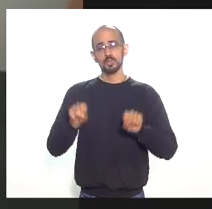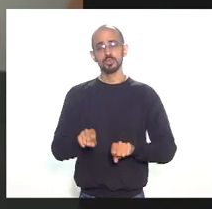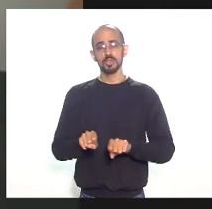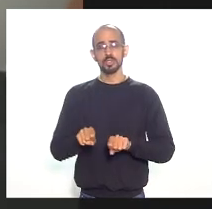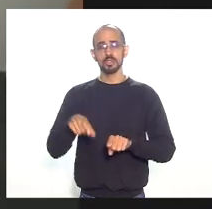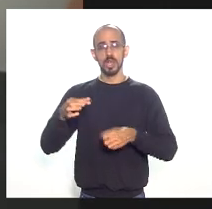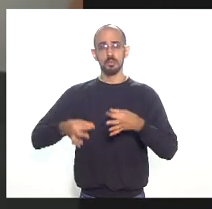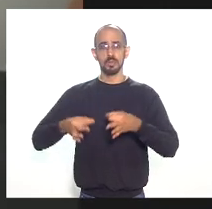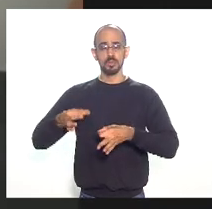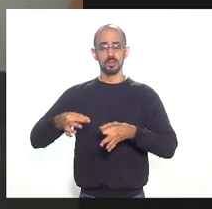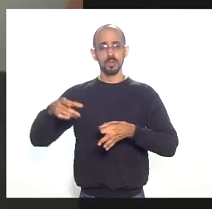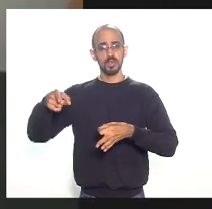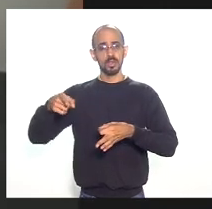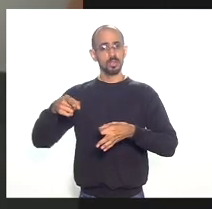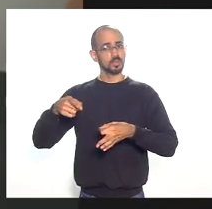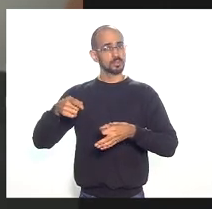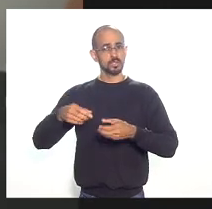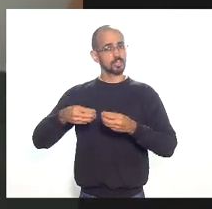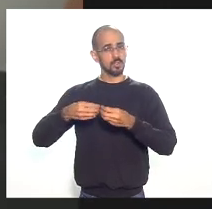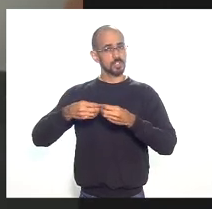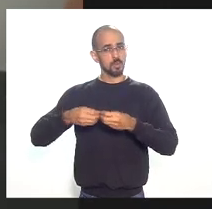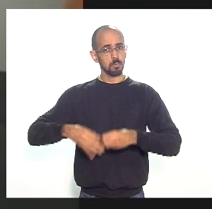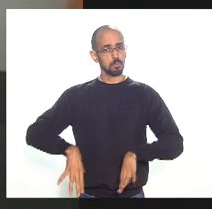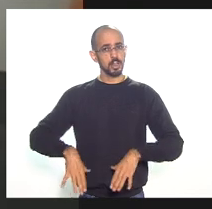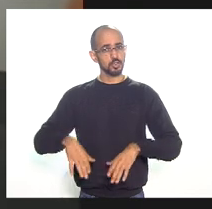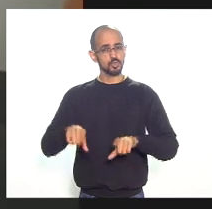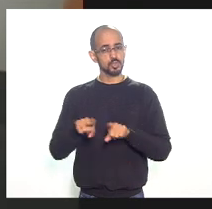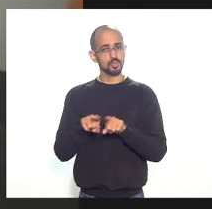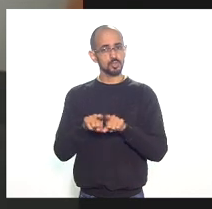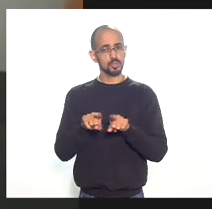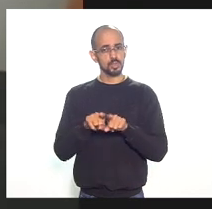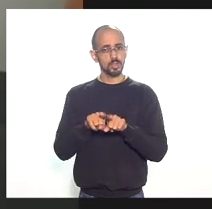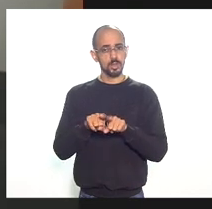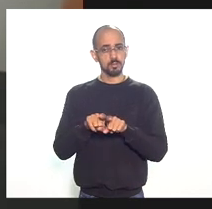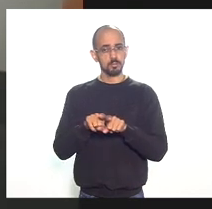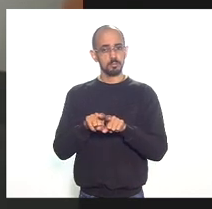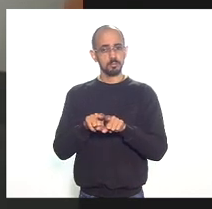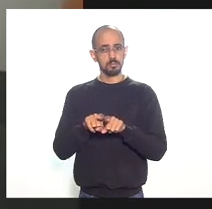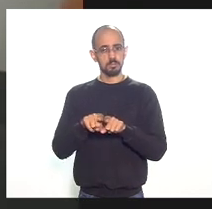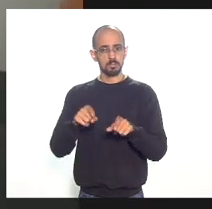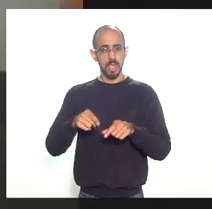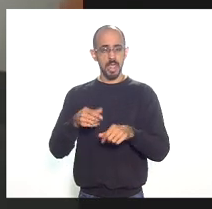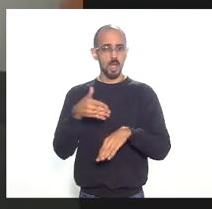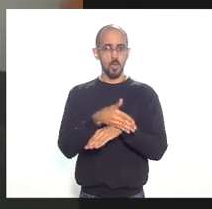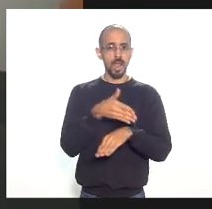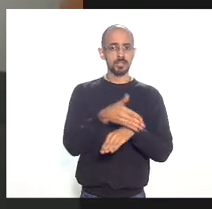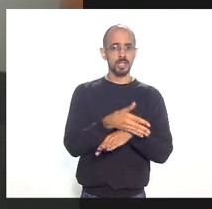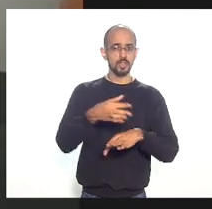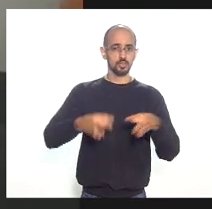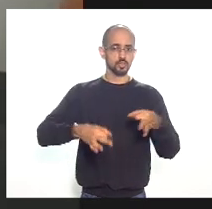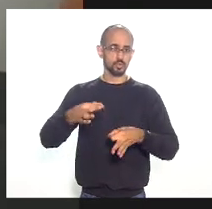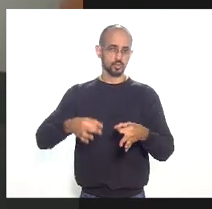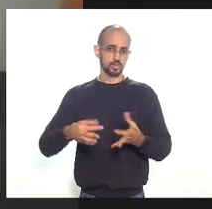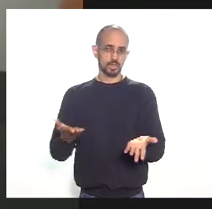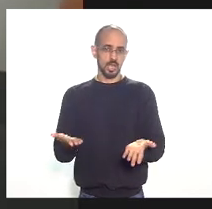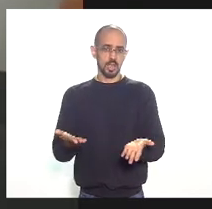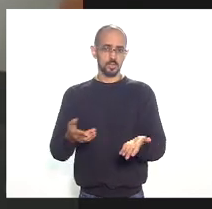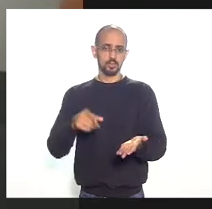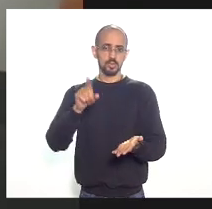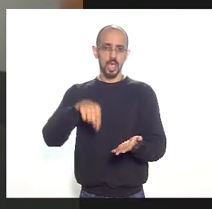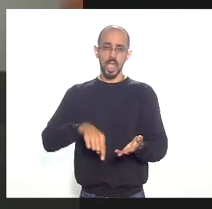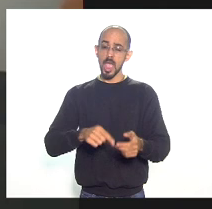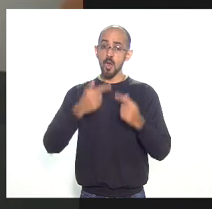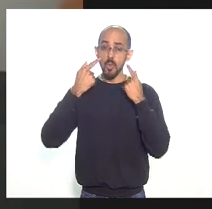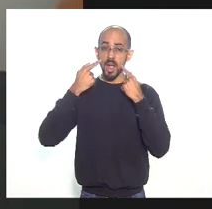infragrante prejuízo à efetividade da prestação jurisdicional. Cuida-se, portanto, de grave